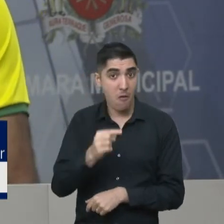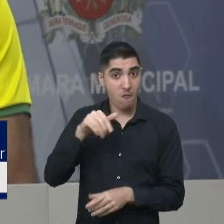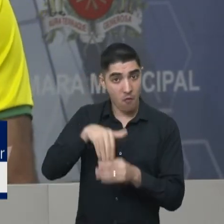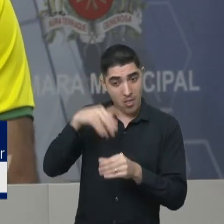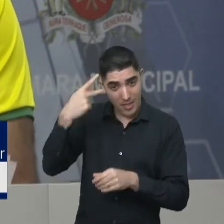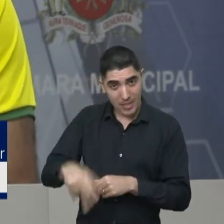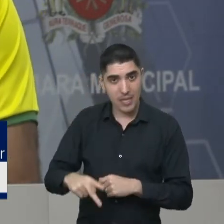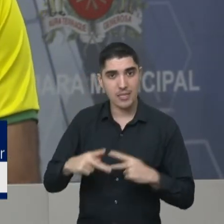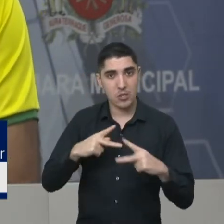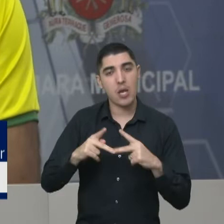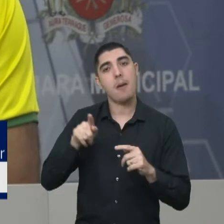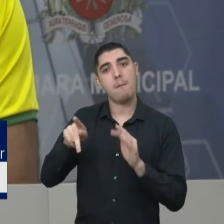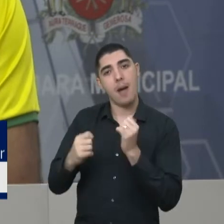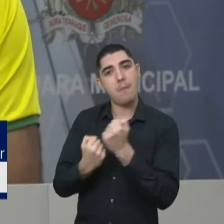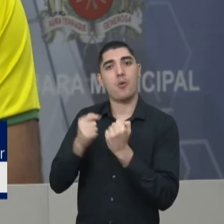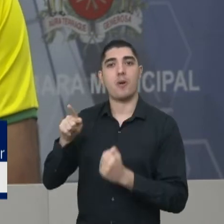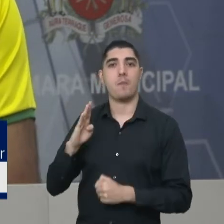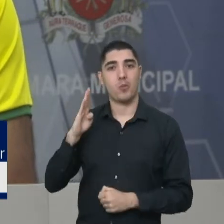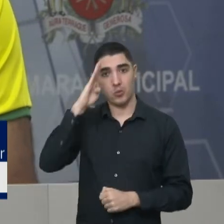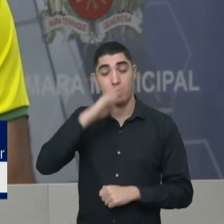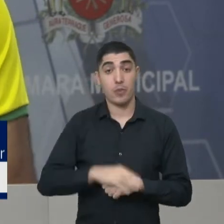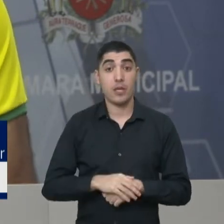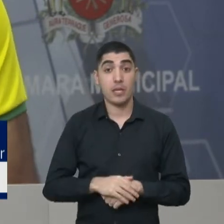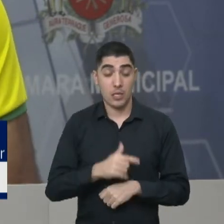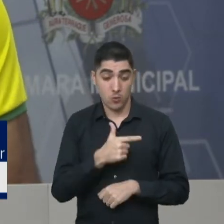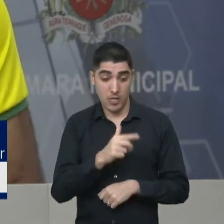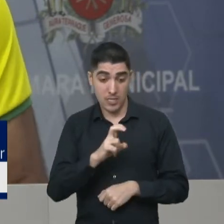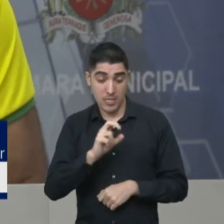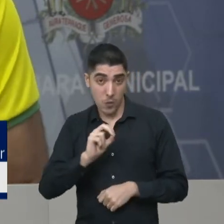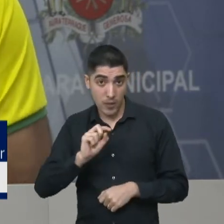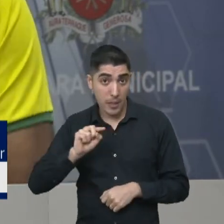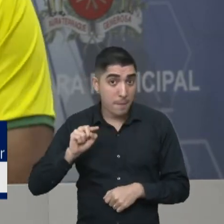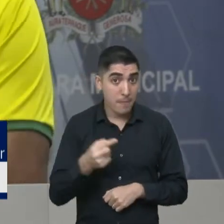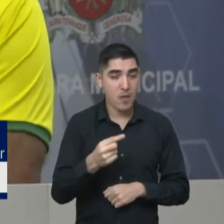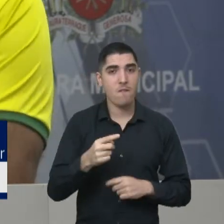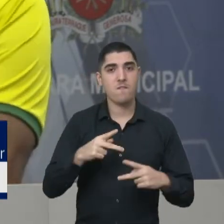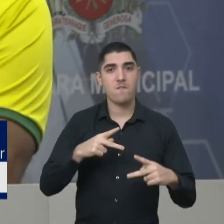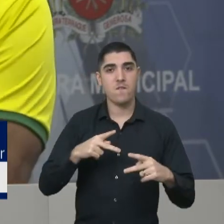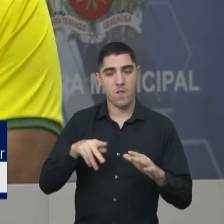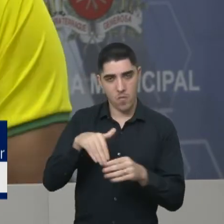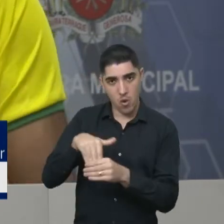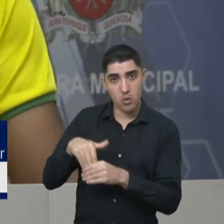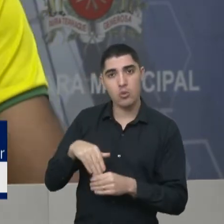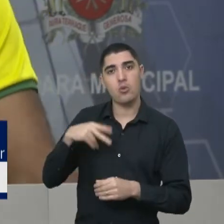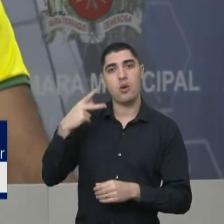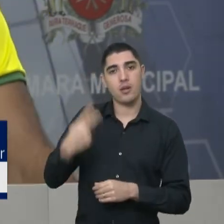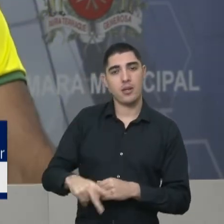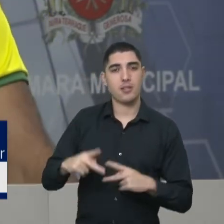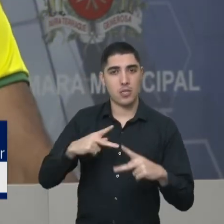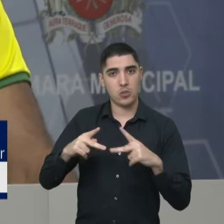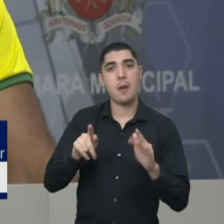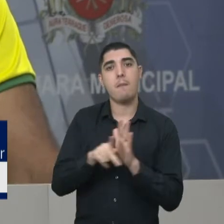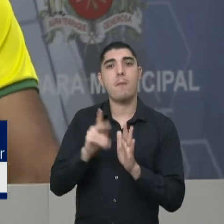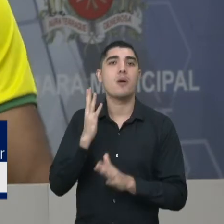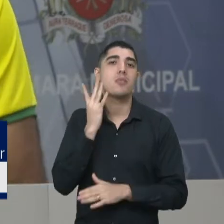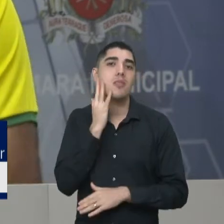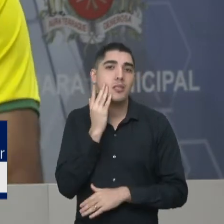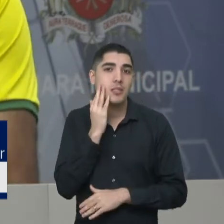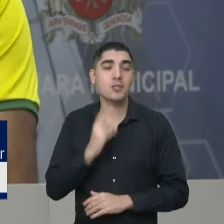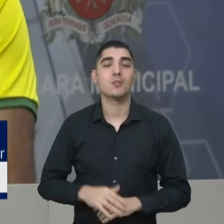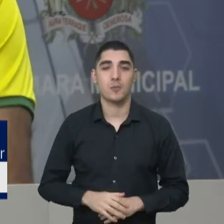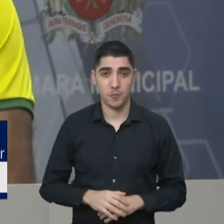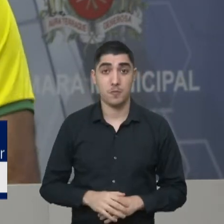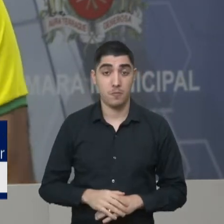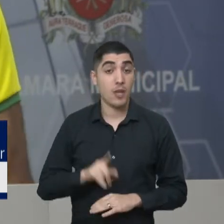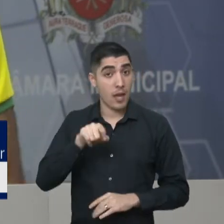presidente Bolsonaro e 250 mil votos, pelo menos em São José, para o nosso próximo governador Tarcísio. Então,